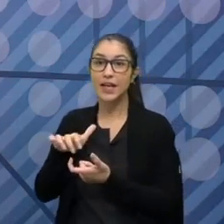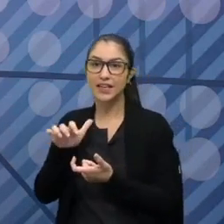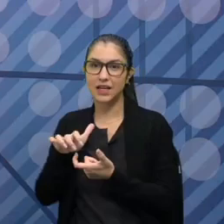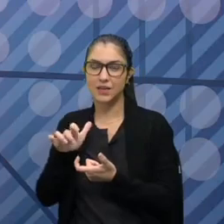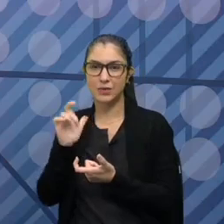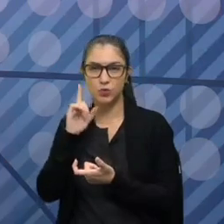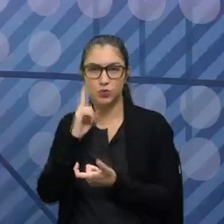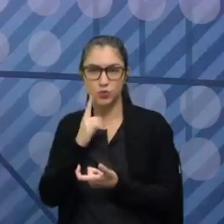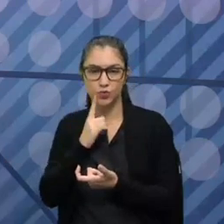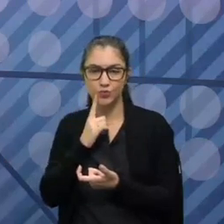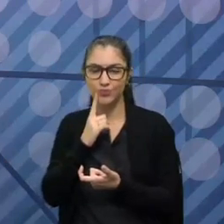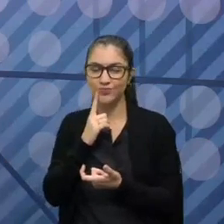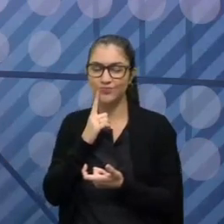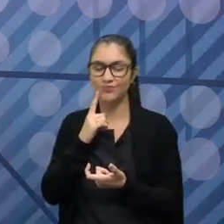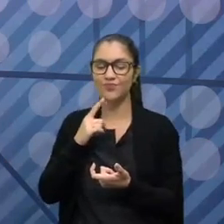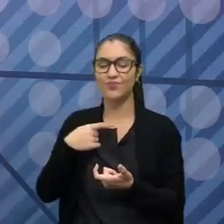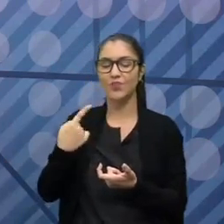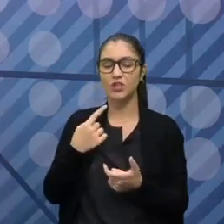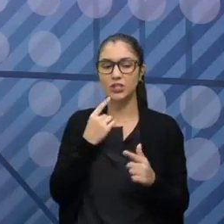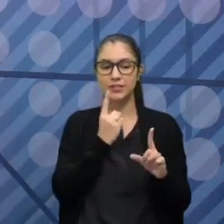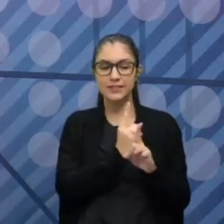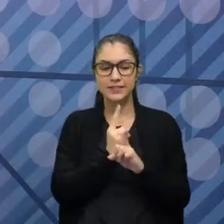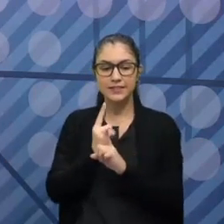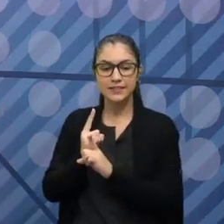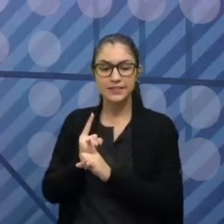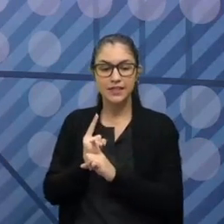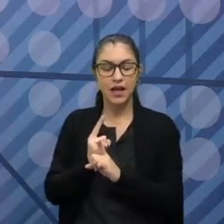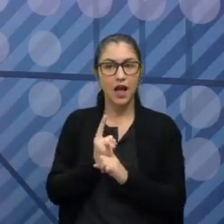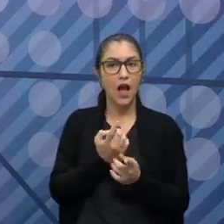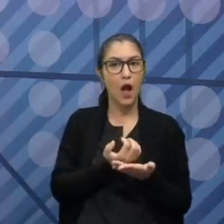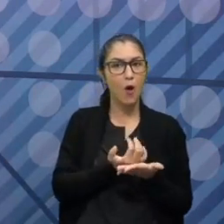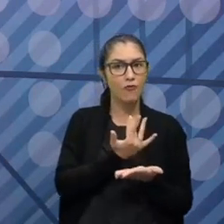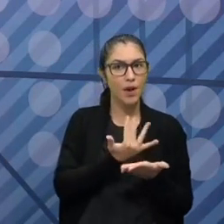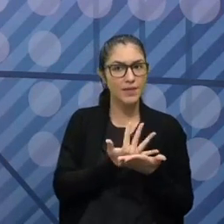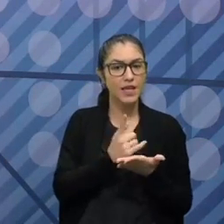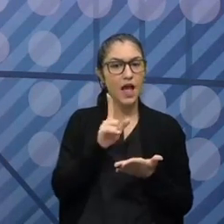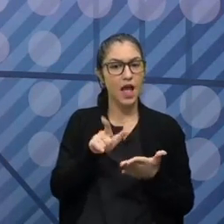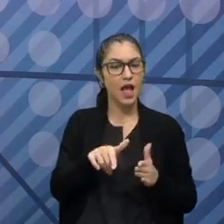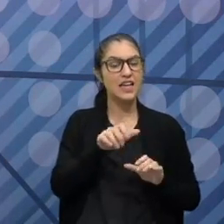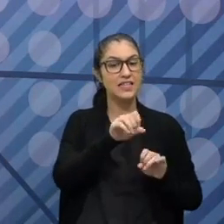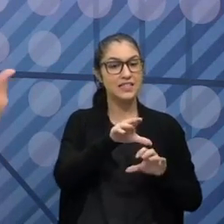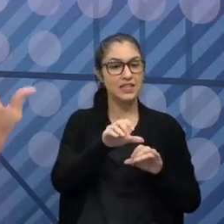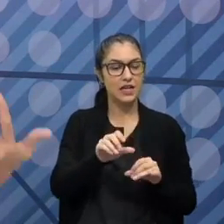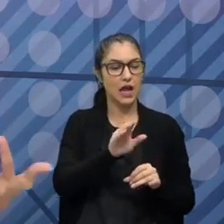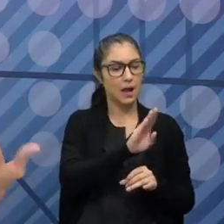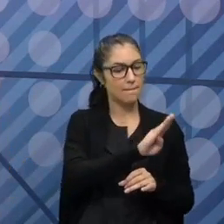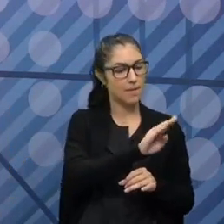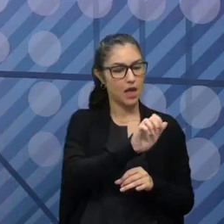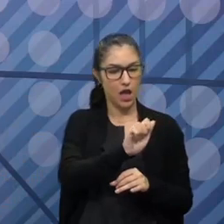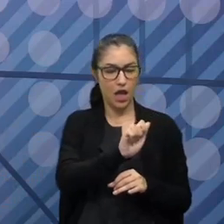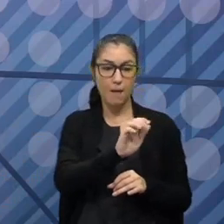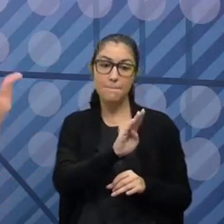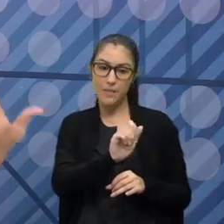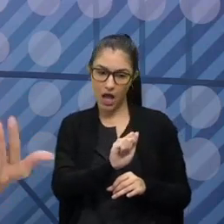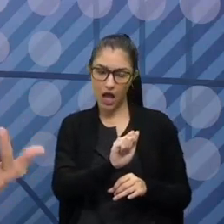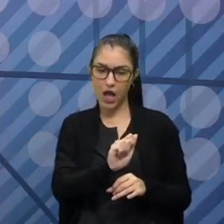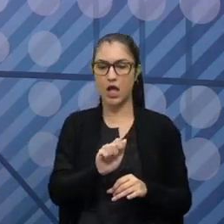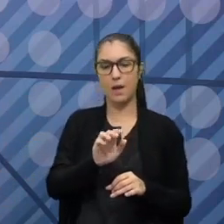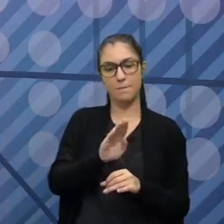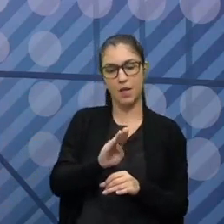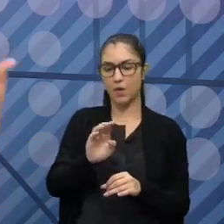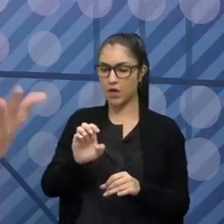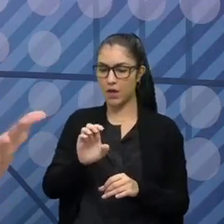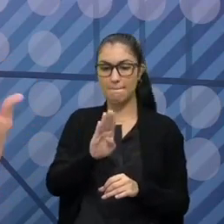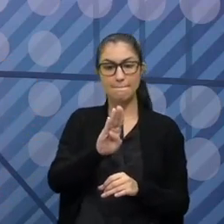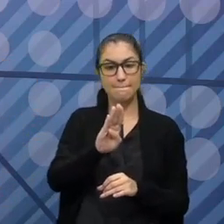letramento de surdos. Se nós identificarmos que alfabetizar é ensinar B com A, BA, B com E, B,